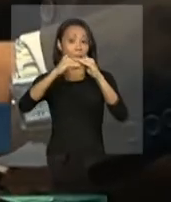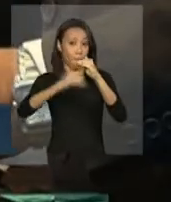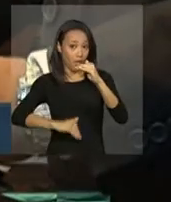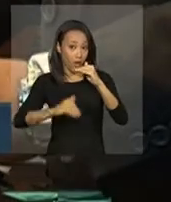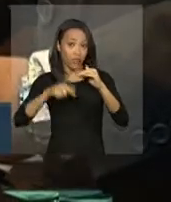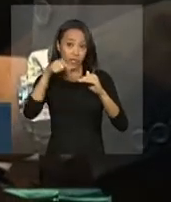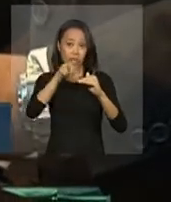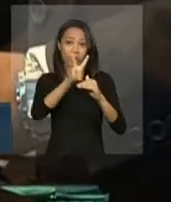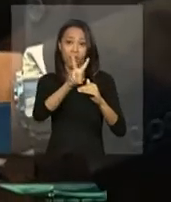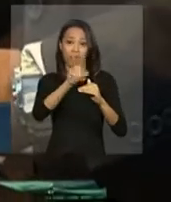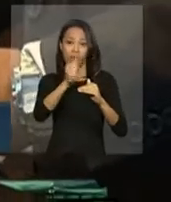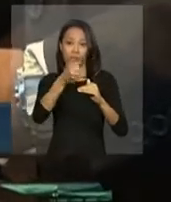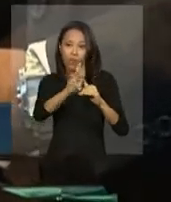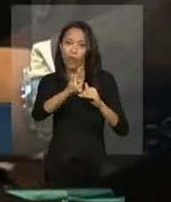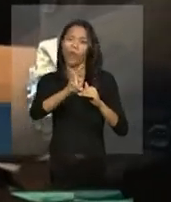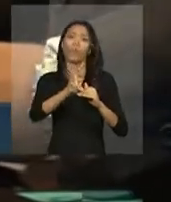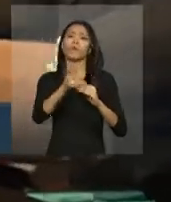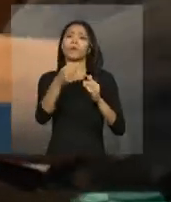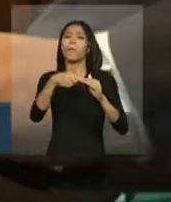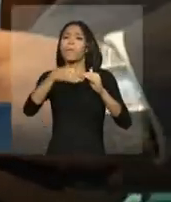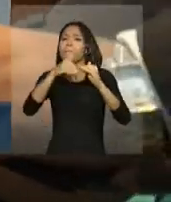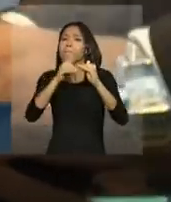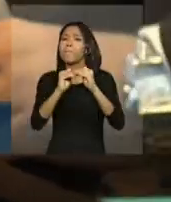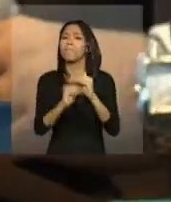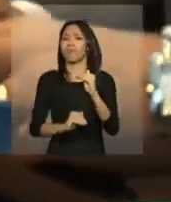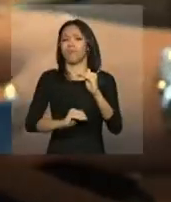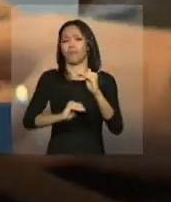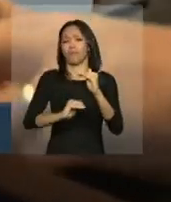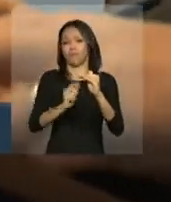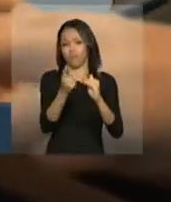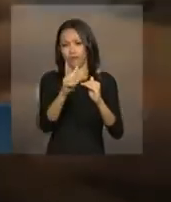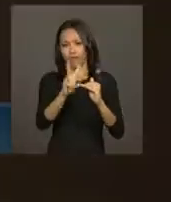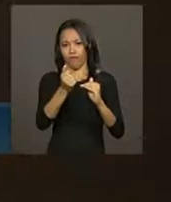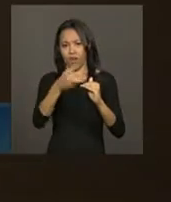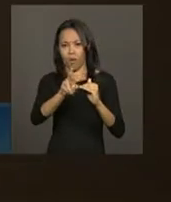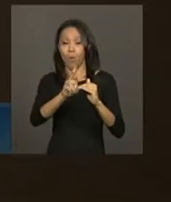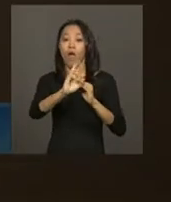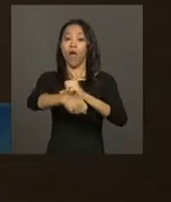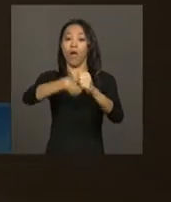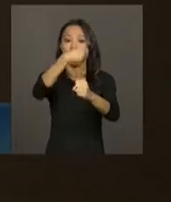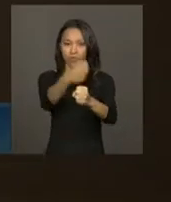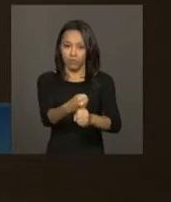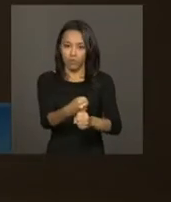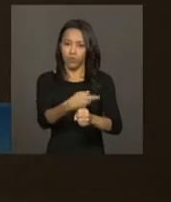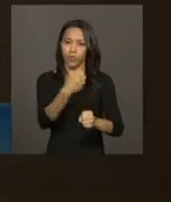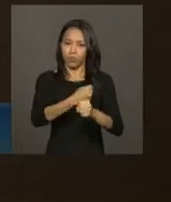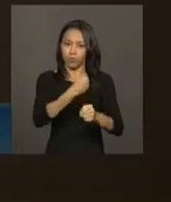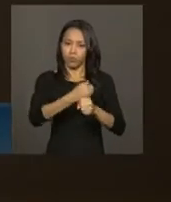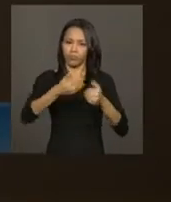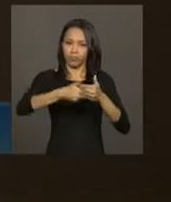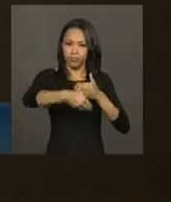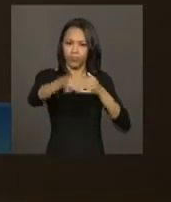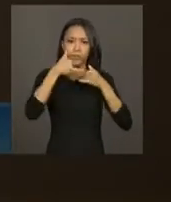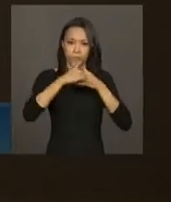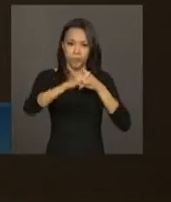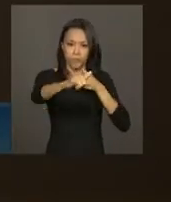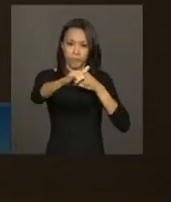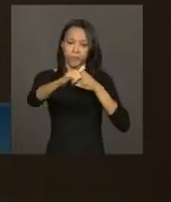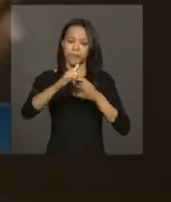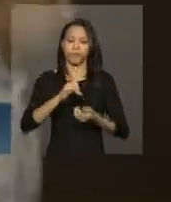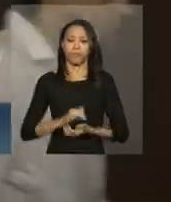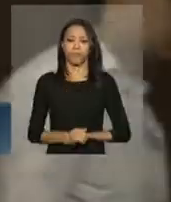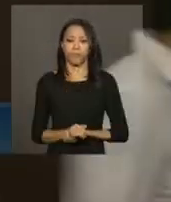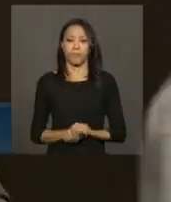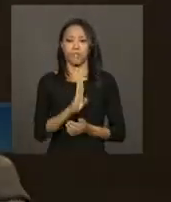valor que fizer a proposta com a menor remuneração anual pela construção da linha de